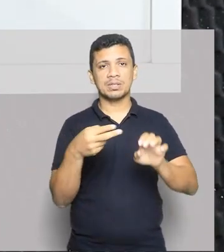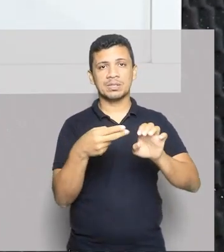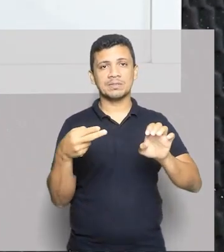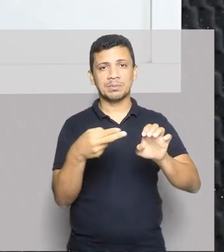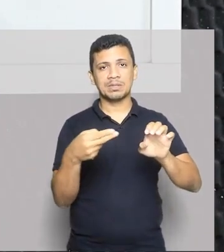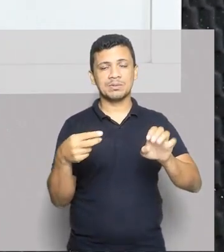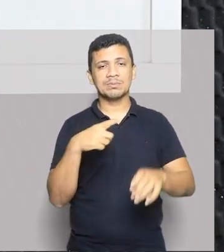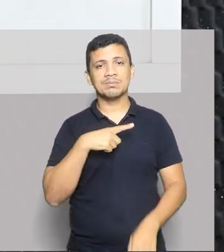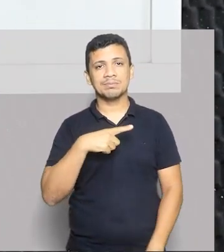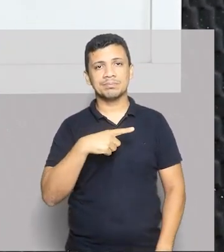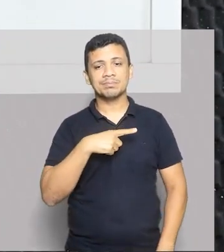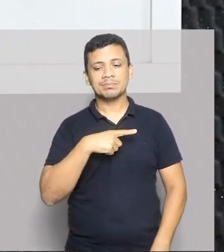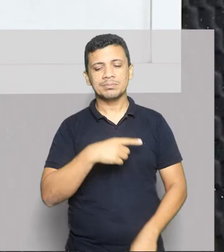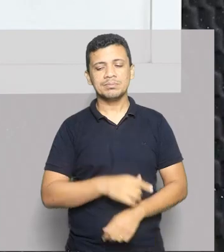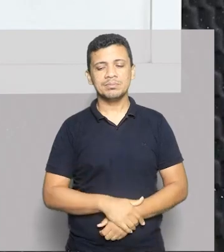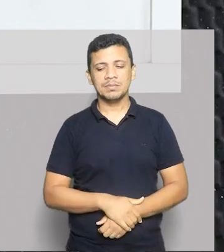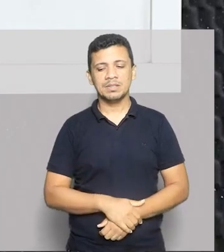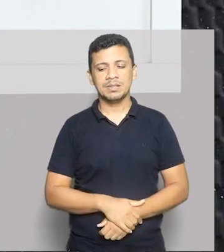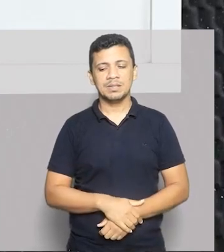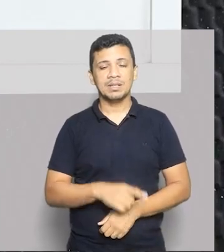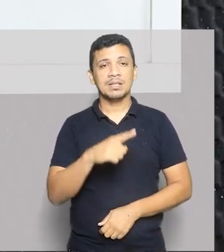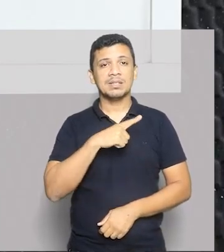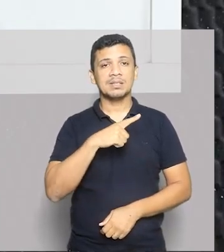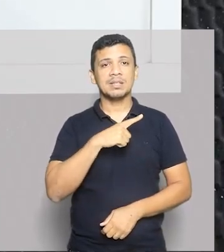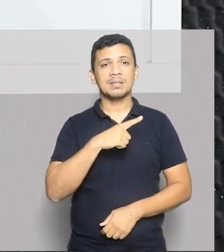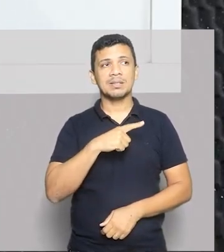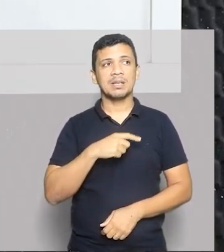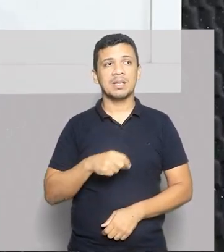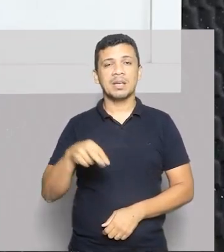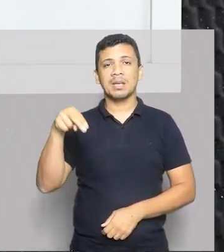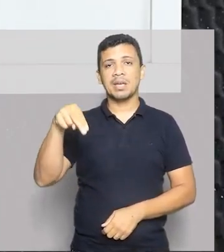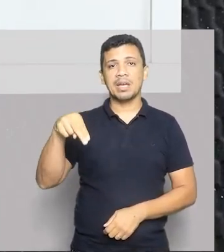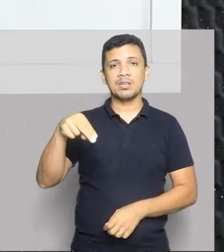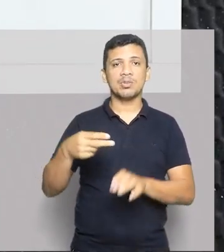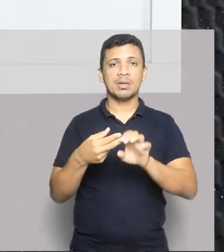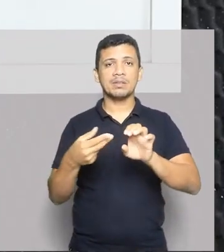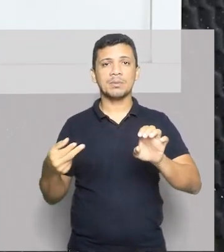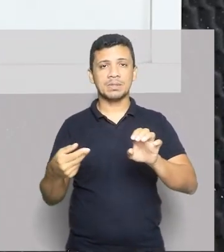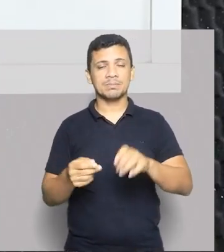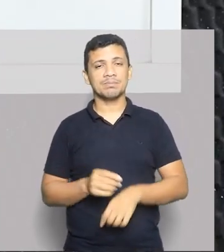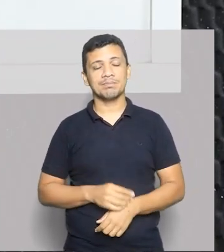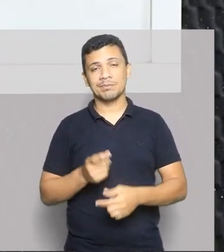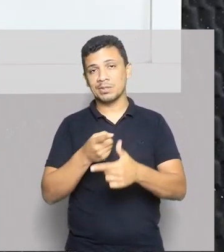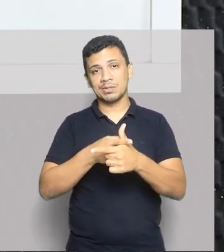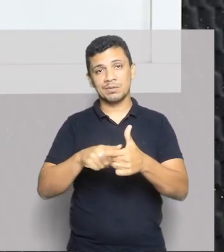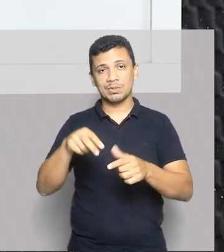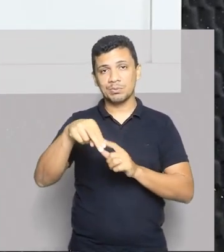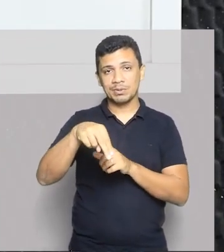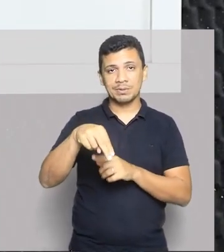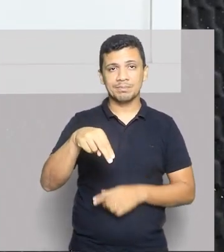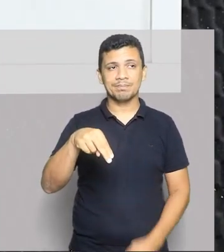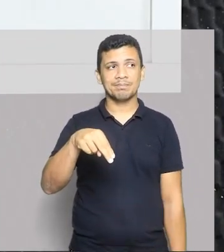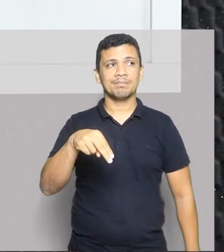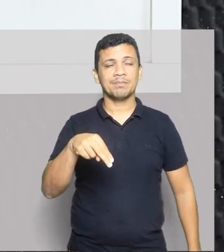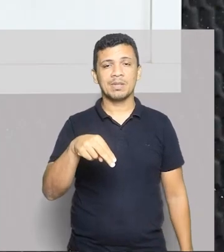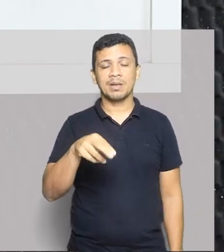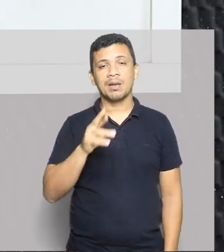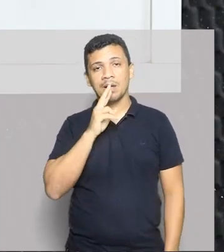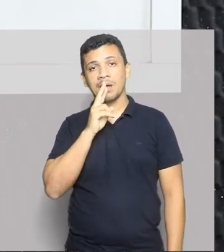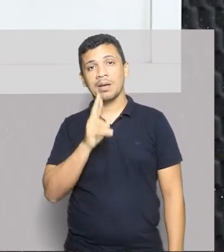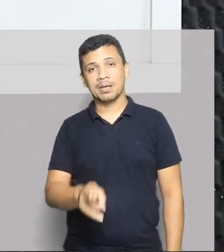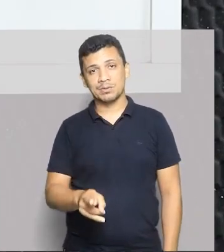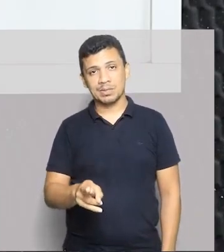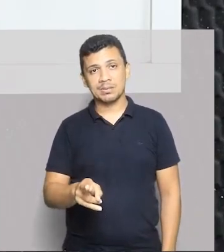você tem. Tá? Então, nesse caso, eu tenho n elementos. Então, você vai dividir por n. Pronto. O resultado